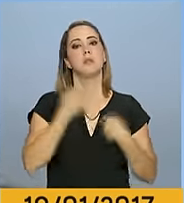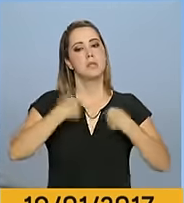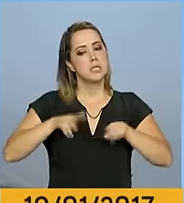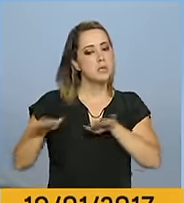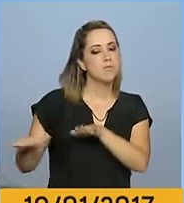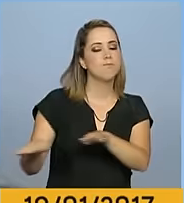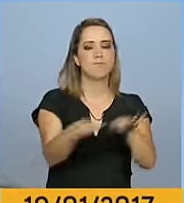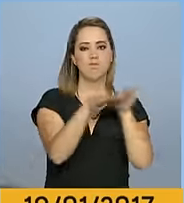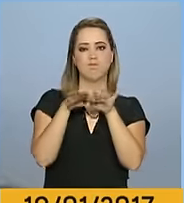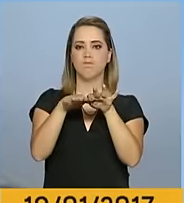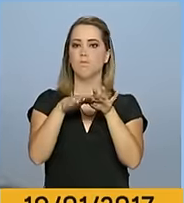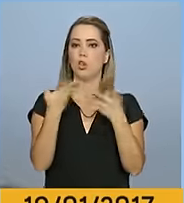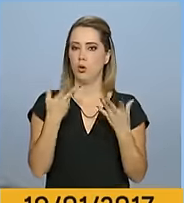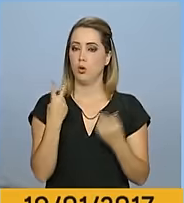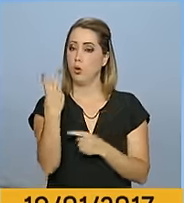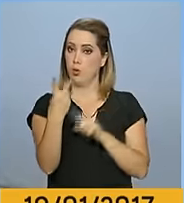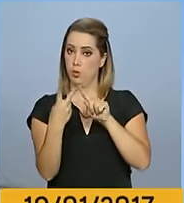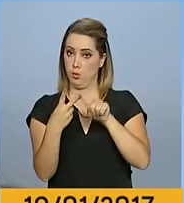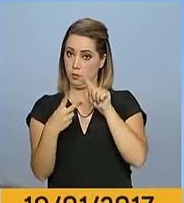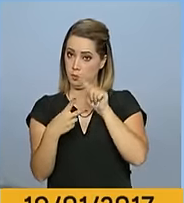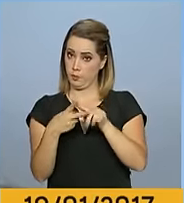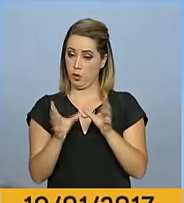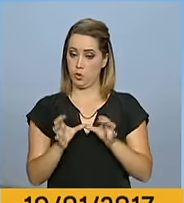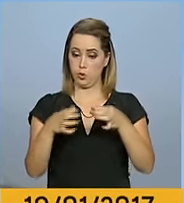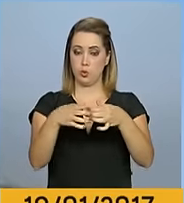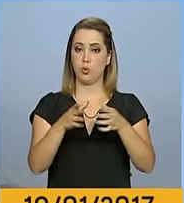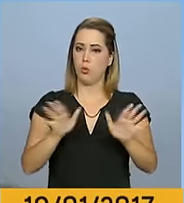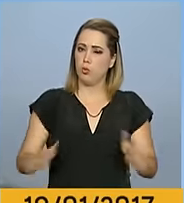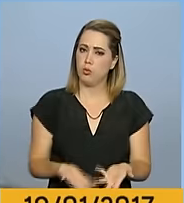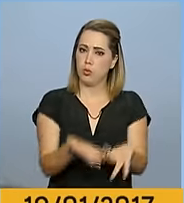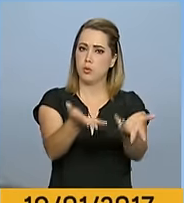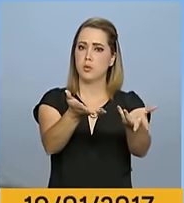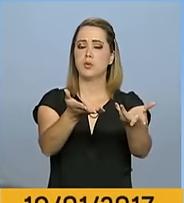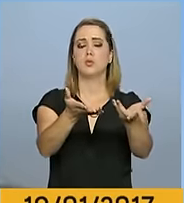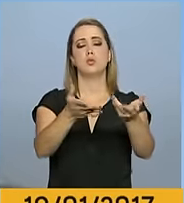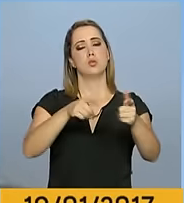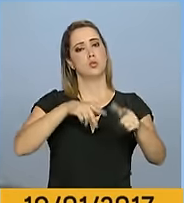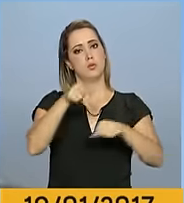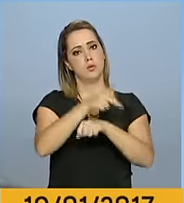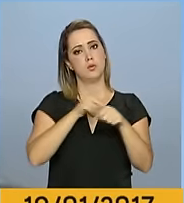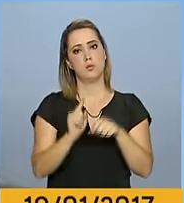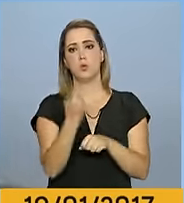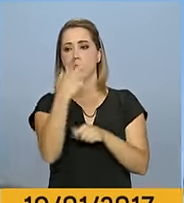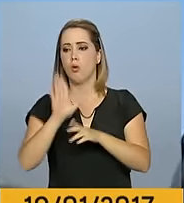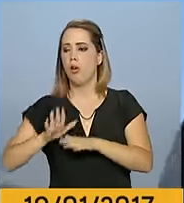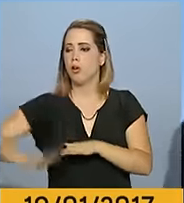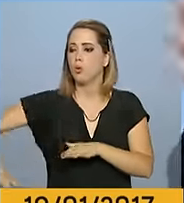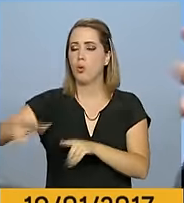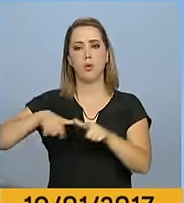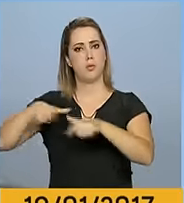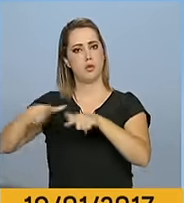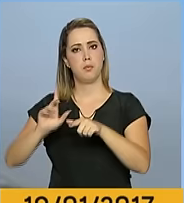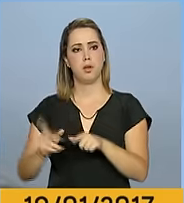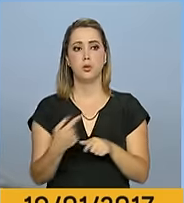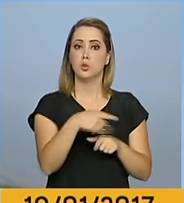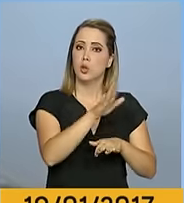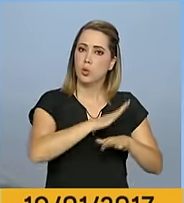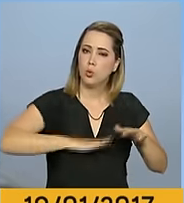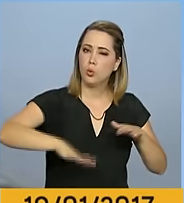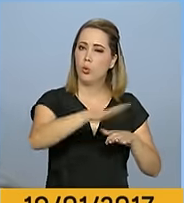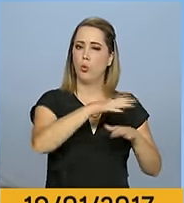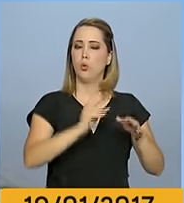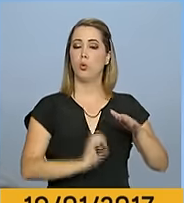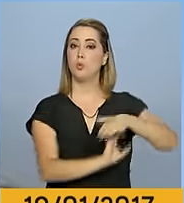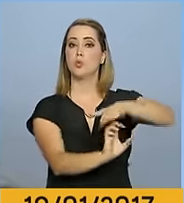harmonizar as relações entre dois setores produtivos do país. De um lado os empregados, de outro lado os empregadores.